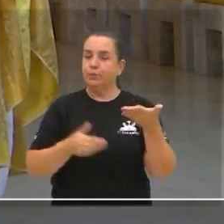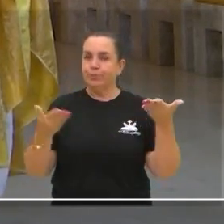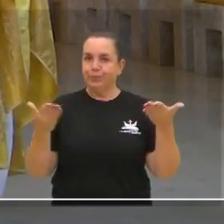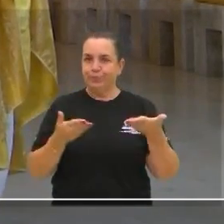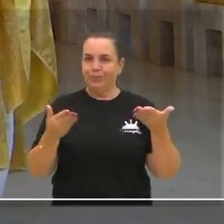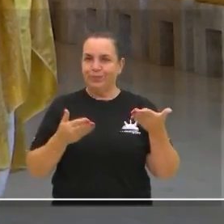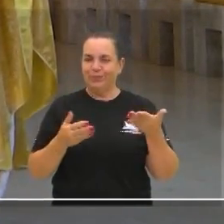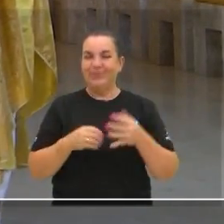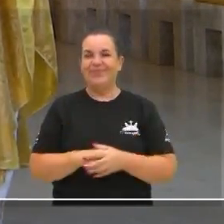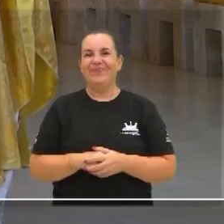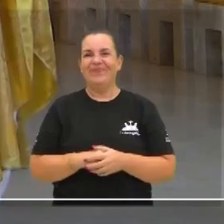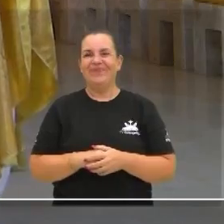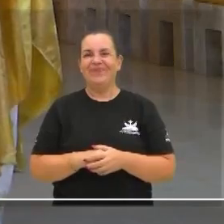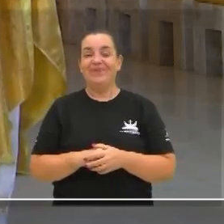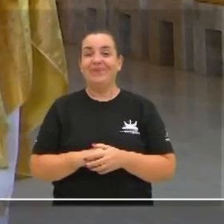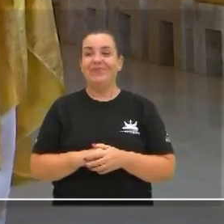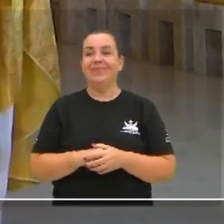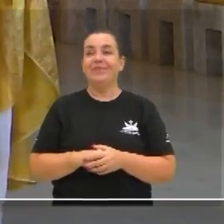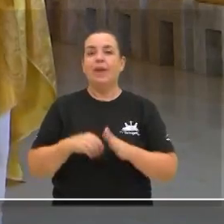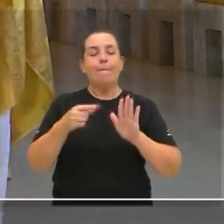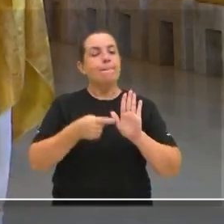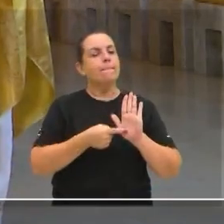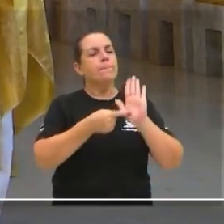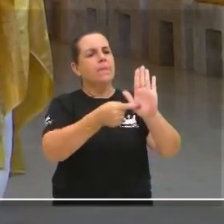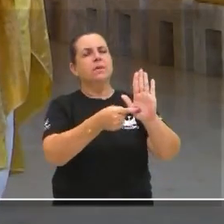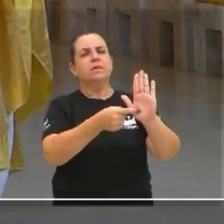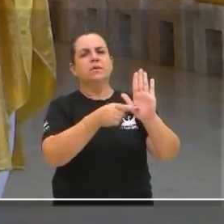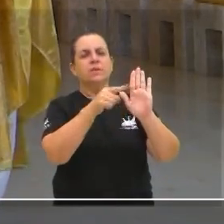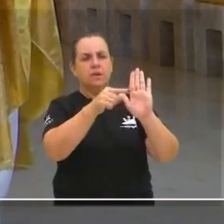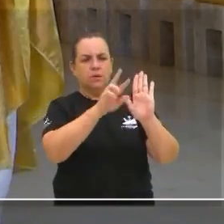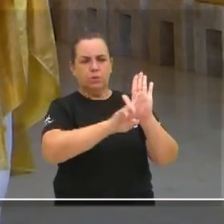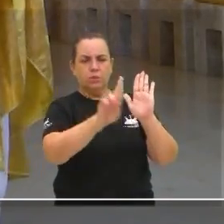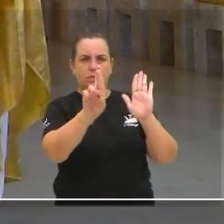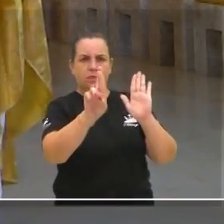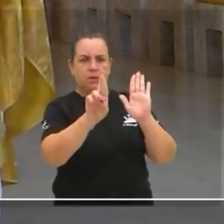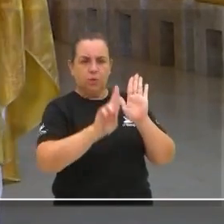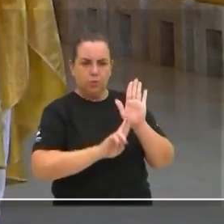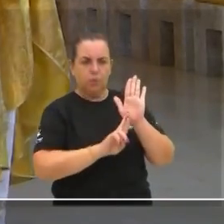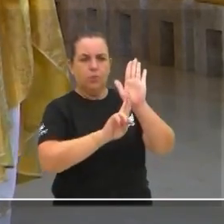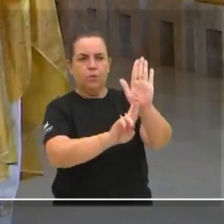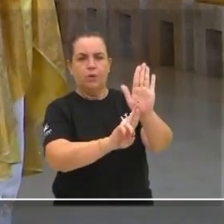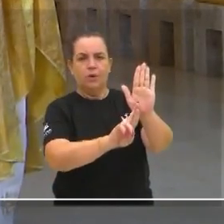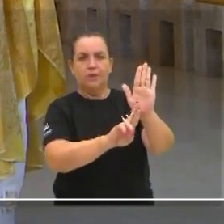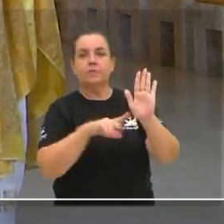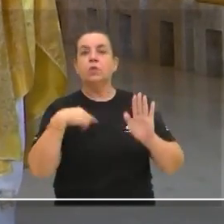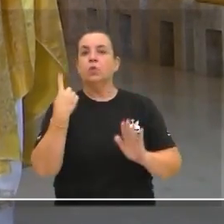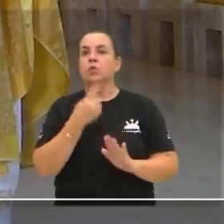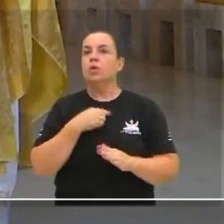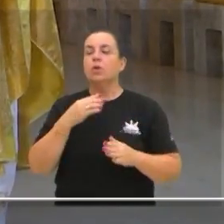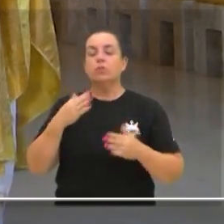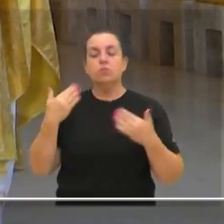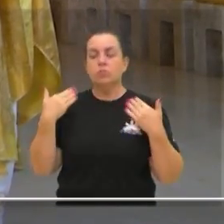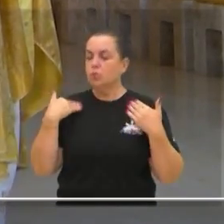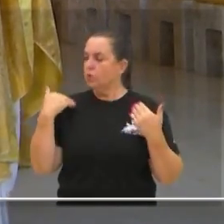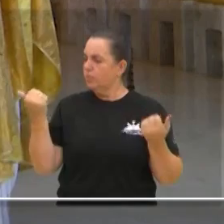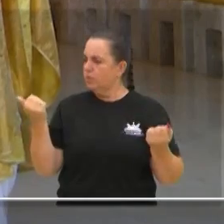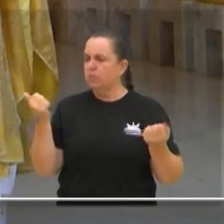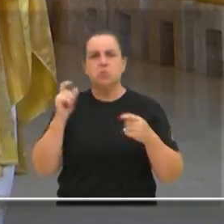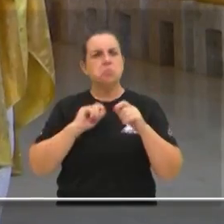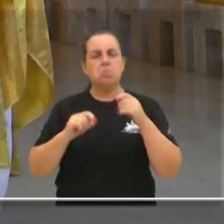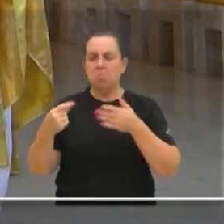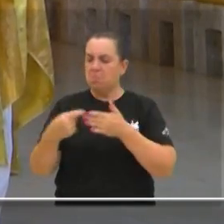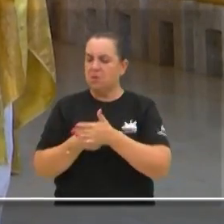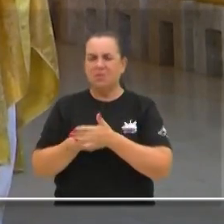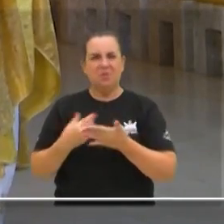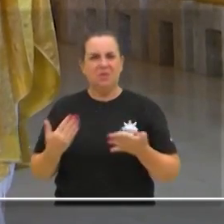da Epifania do Senhor, manifestação do Senhor, somos chamados a nos